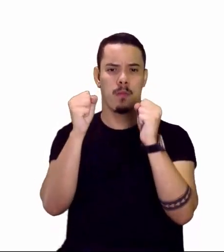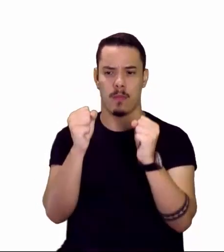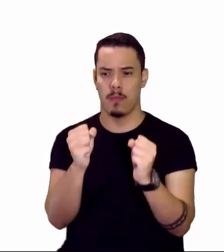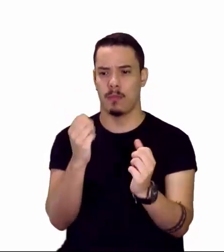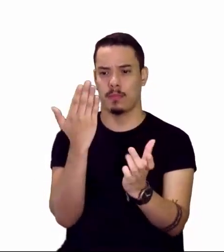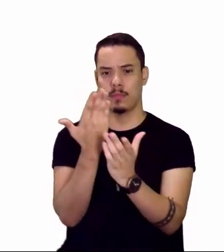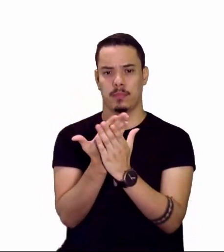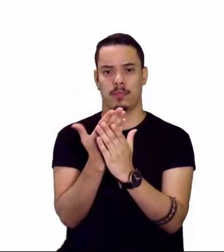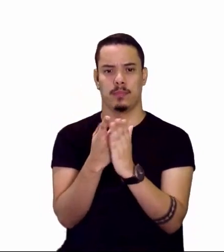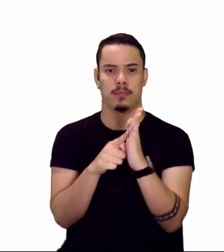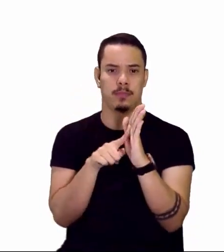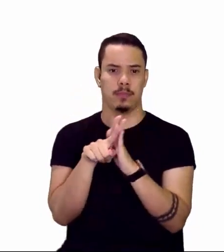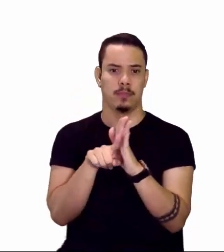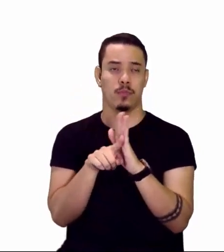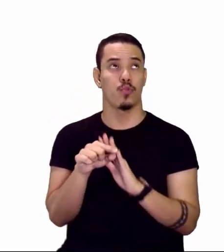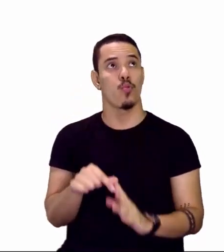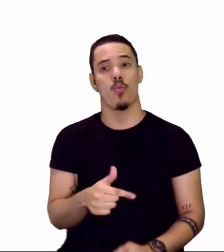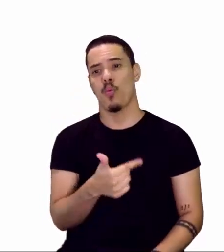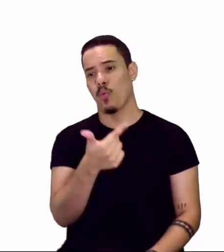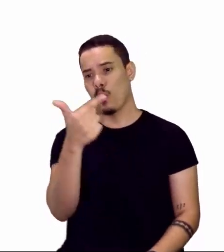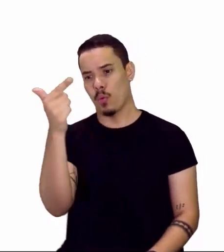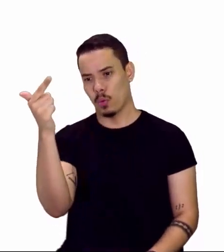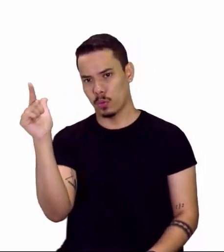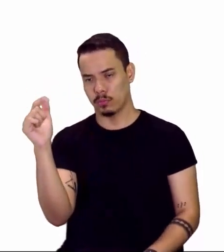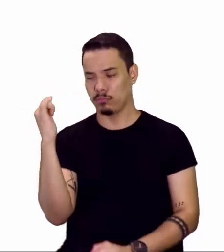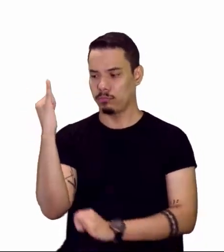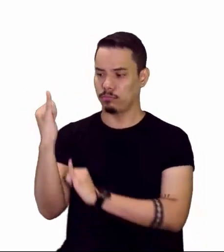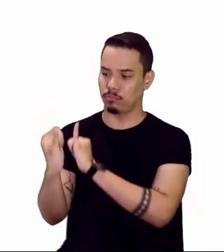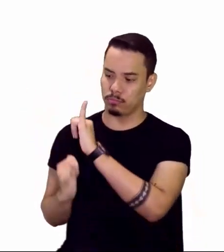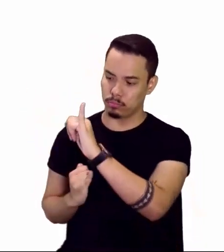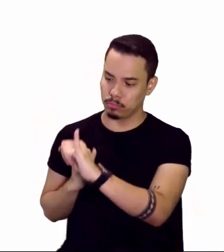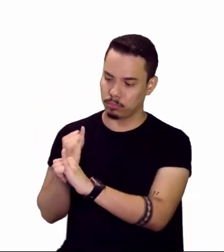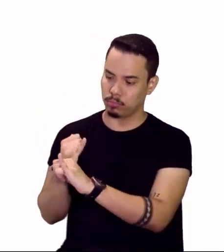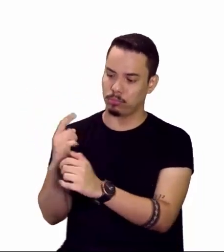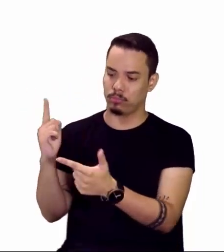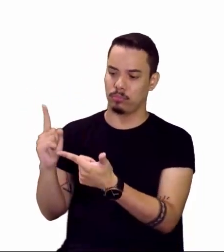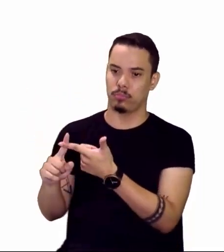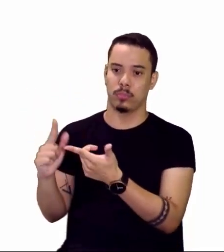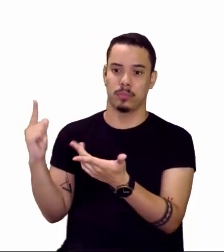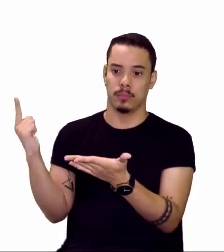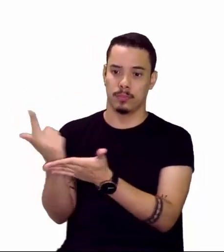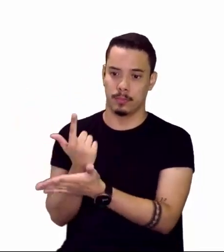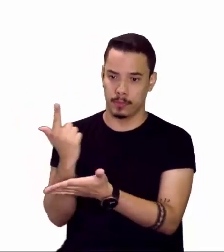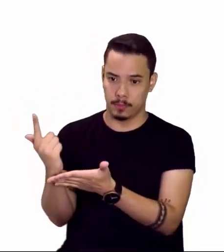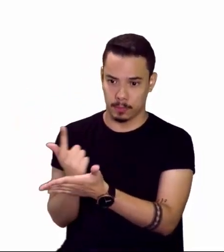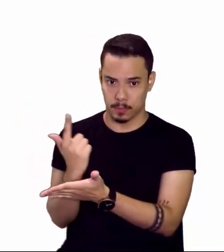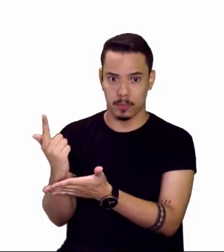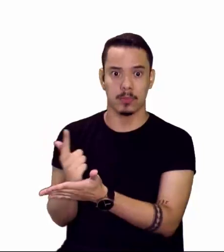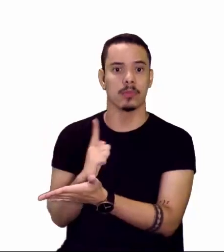fontes bibliográficas, vocês vão ter livros, onde nos livros vai